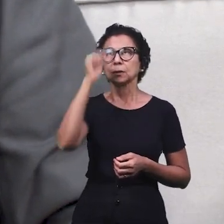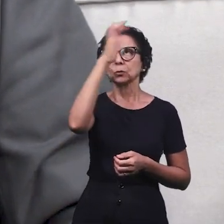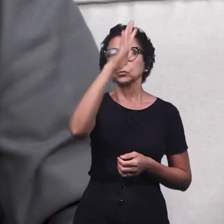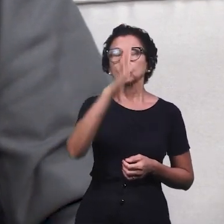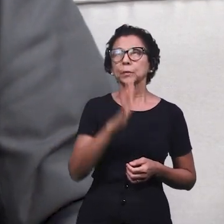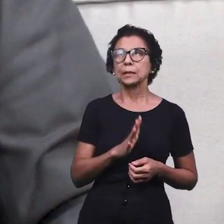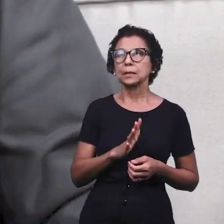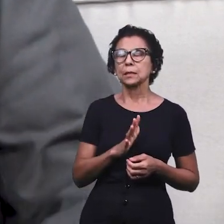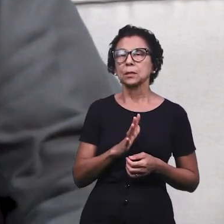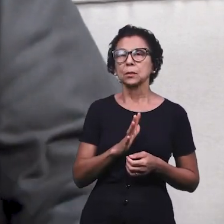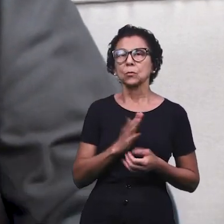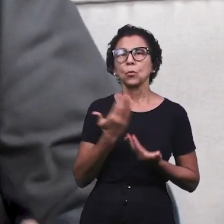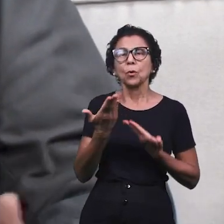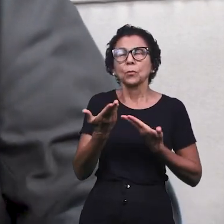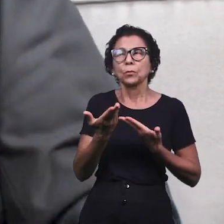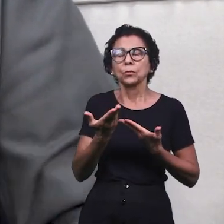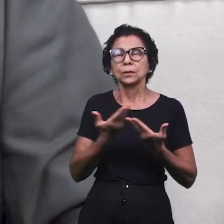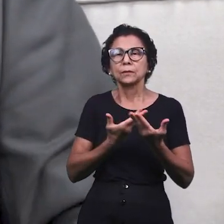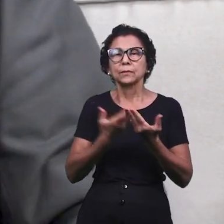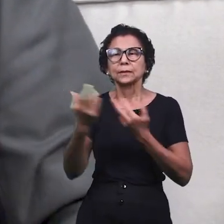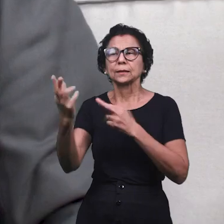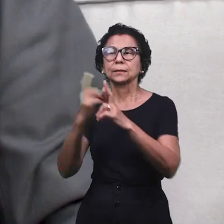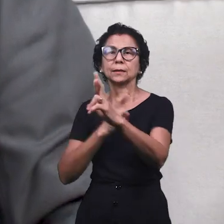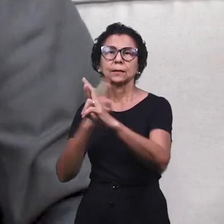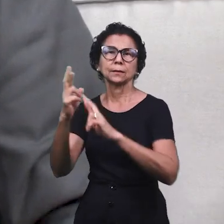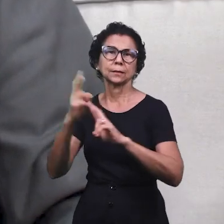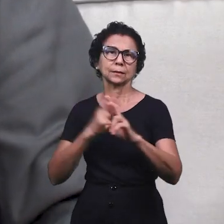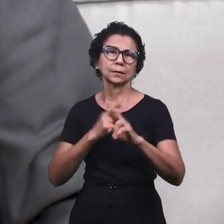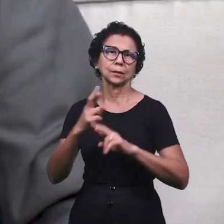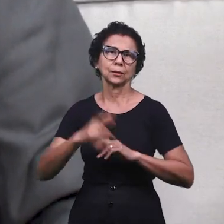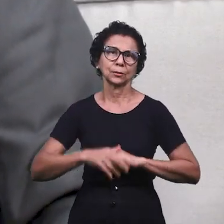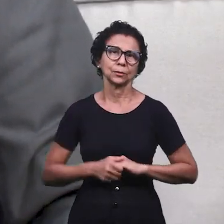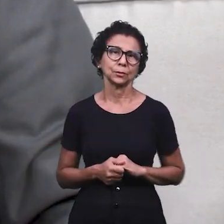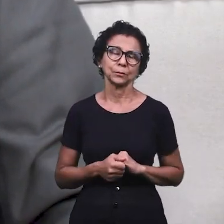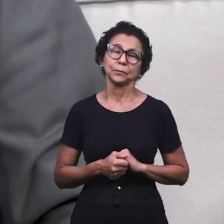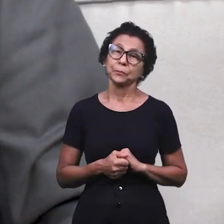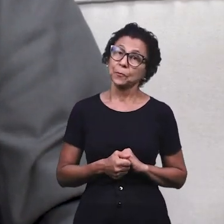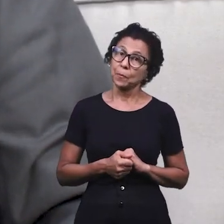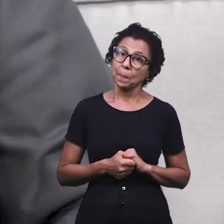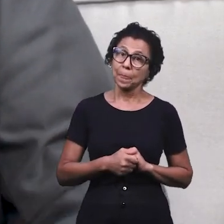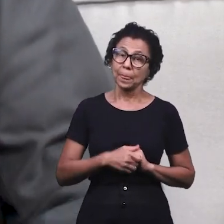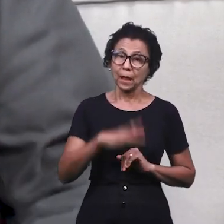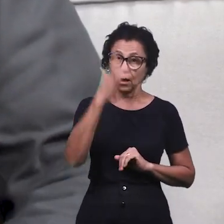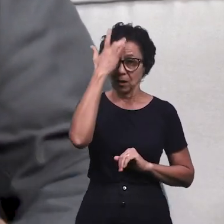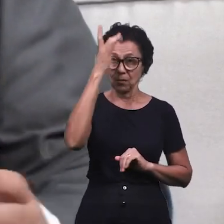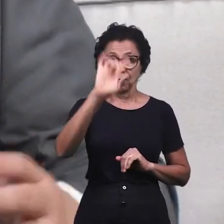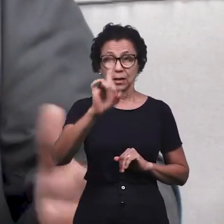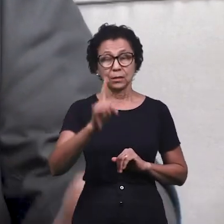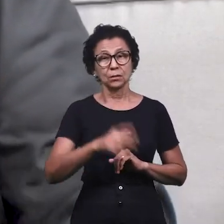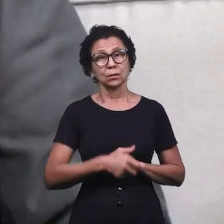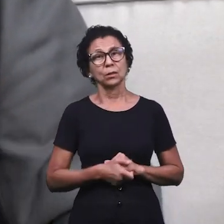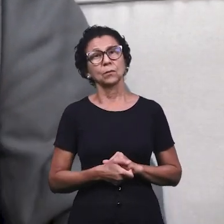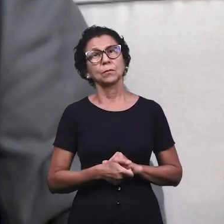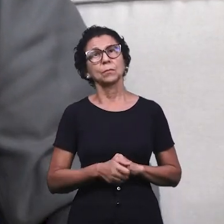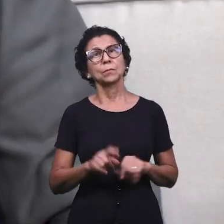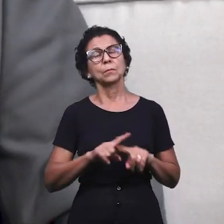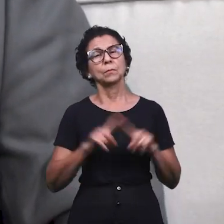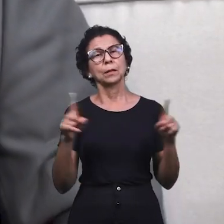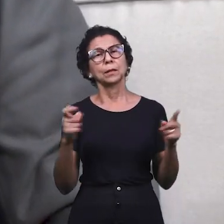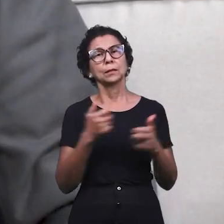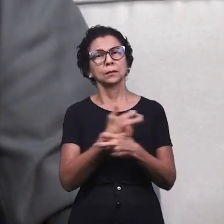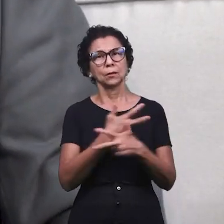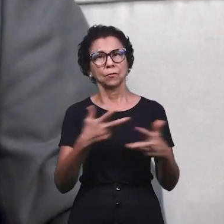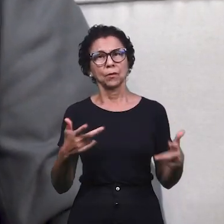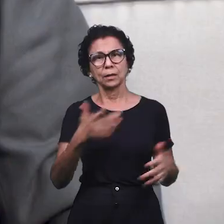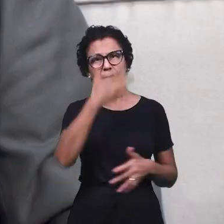o destino. Então, acaba tendo essa complexidade que hoje não está tão facilitada, mas tem diversos players no mercado